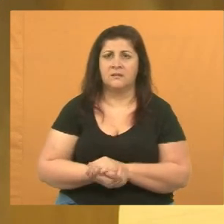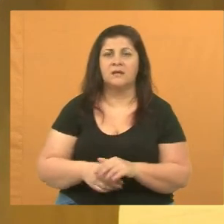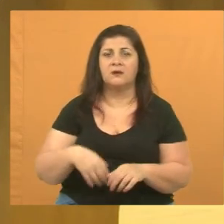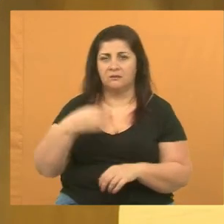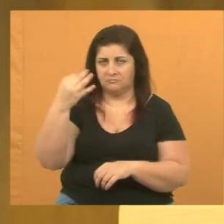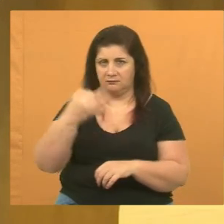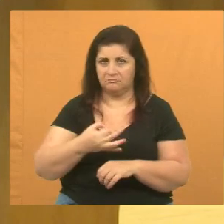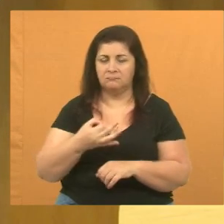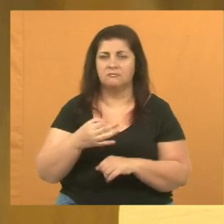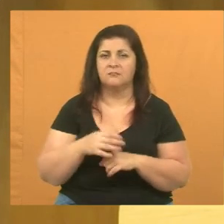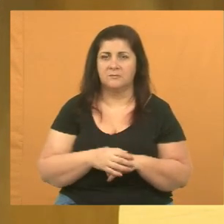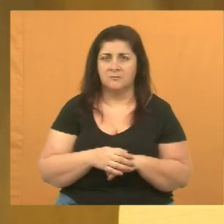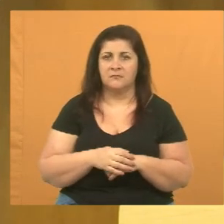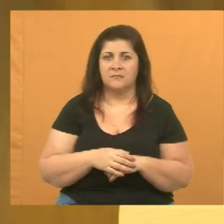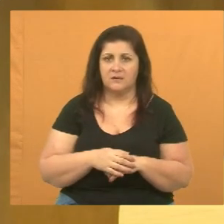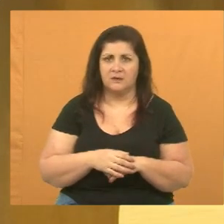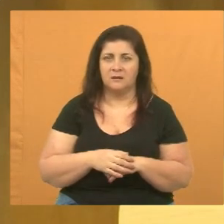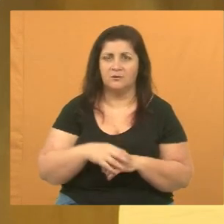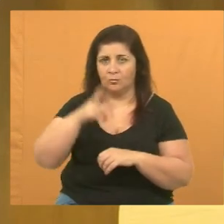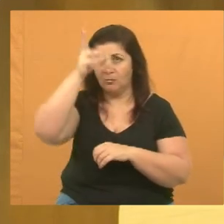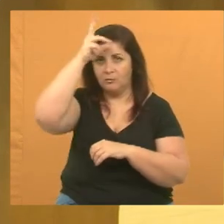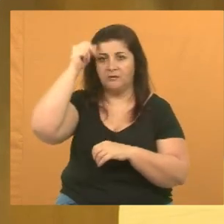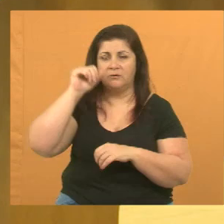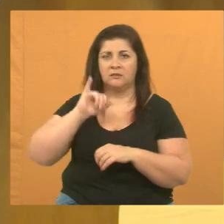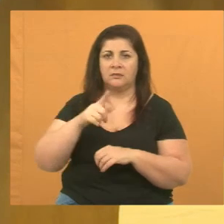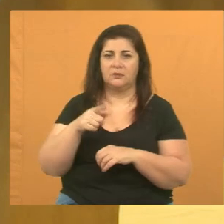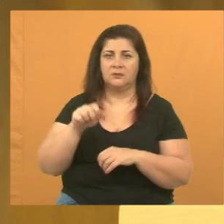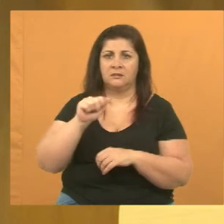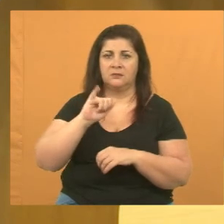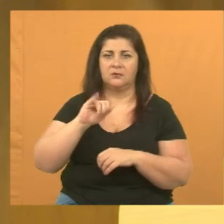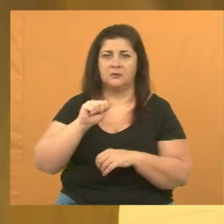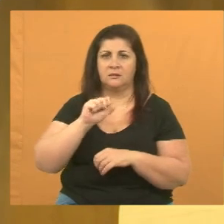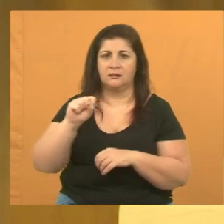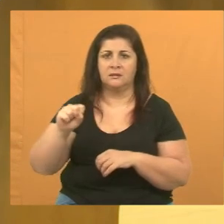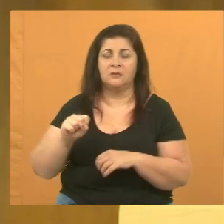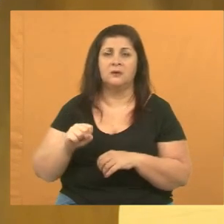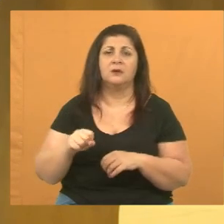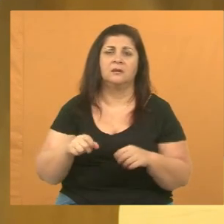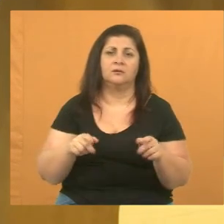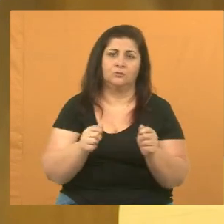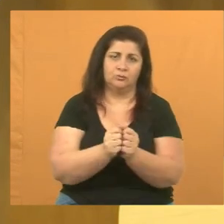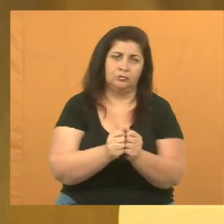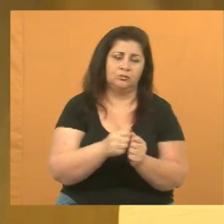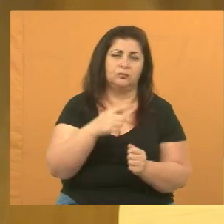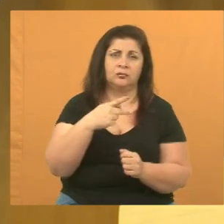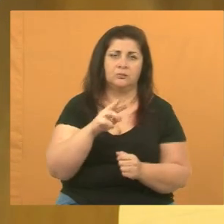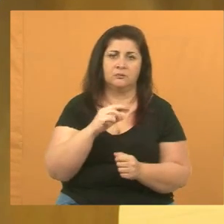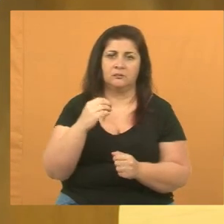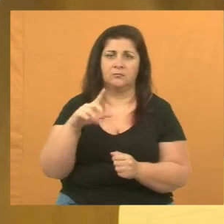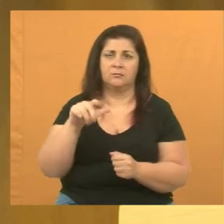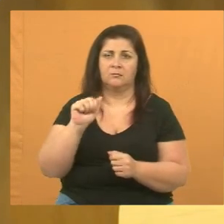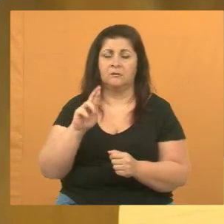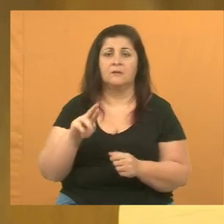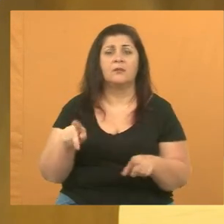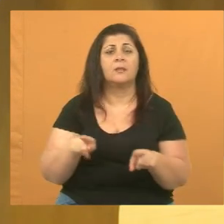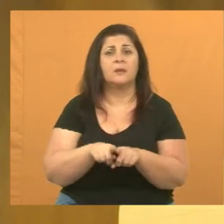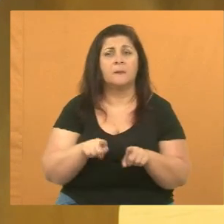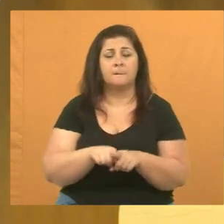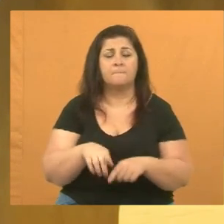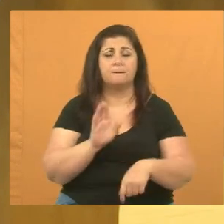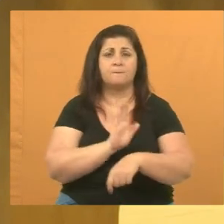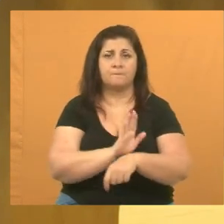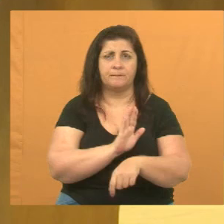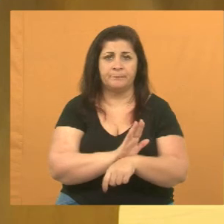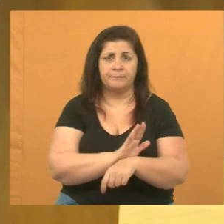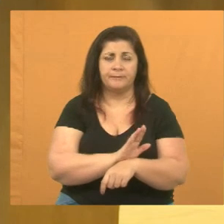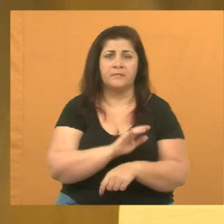certeza agora com Isaías Santana e a Prolar, que está regularizando os bairros, que eles também